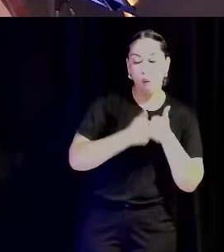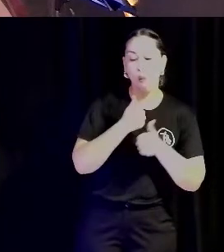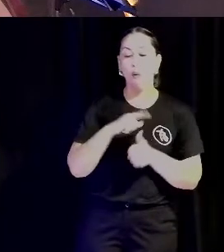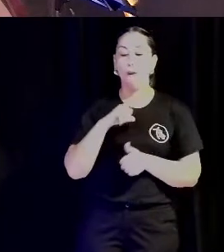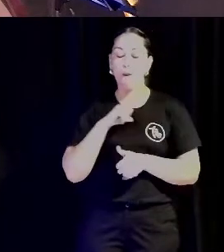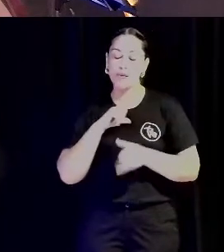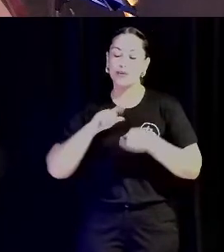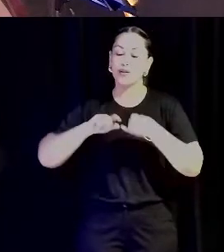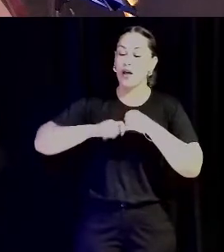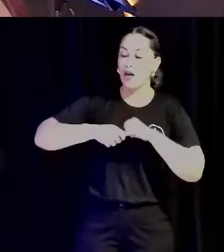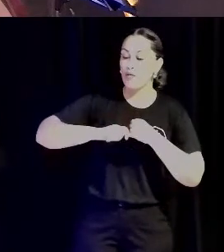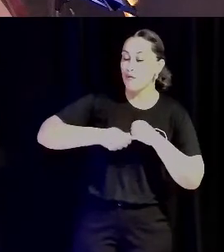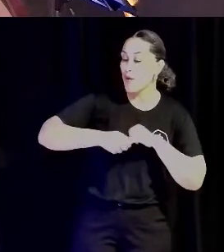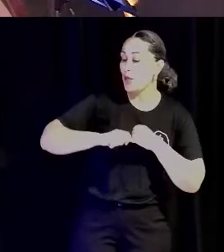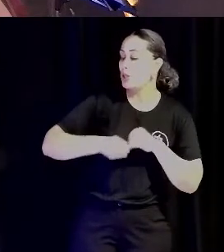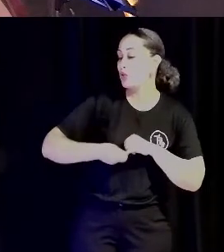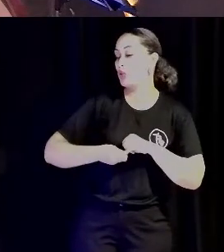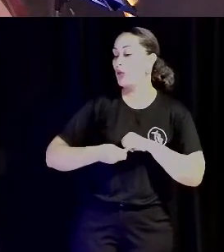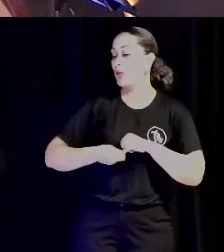Mas e a carne? Não,